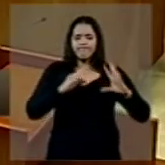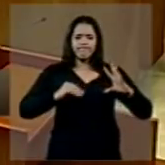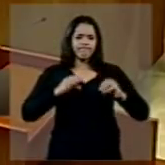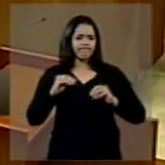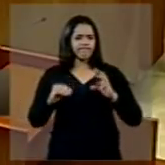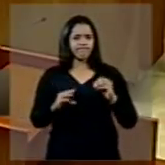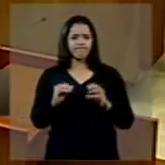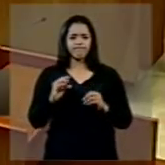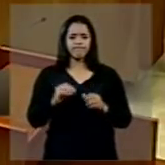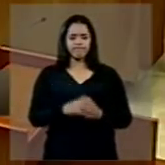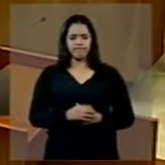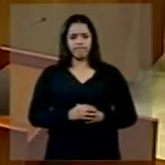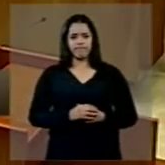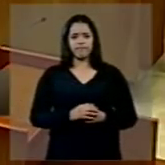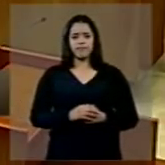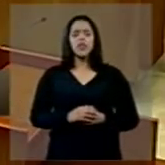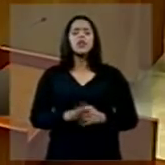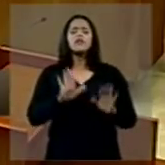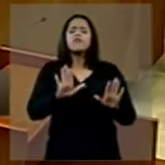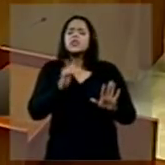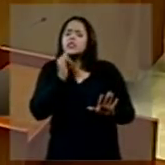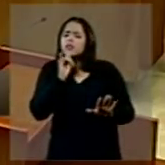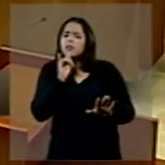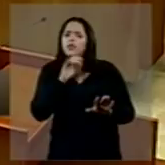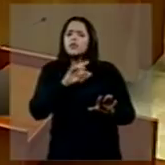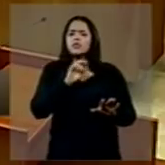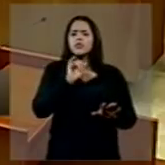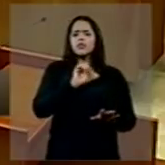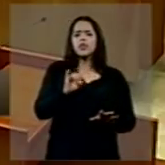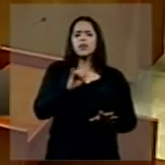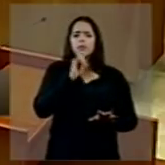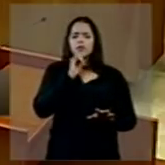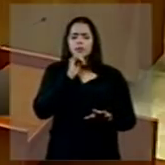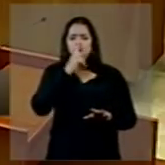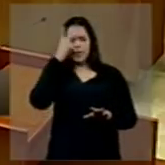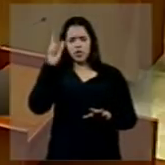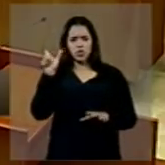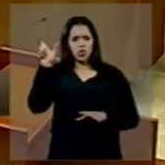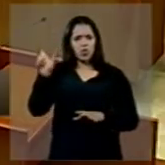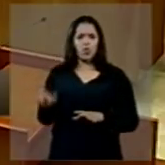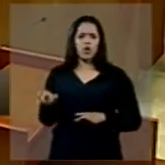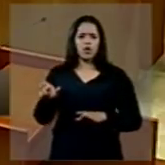E aquele eleitor que apresente um defeito em termos